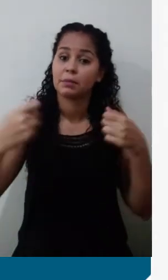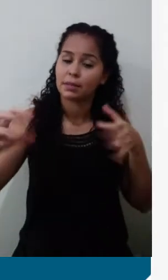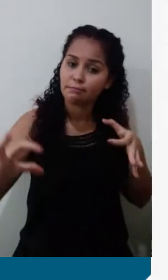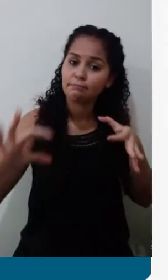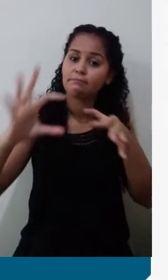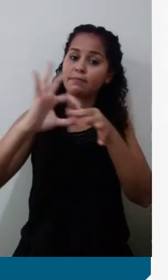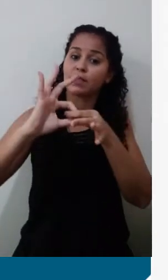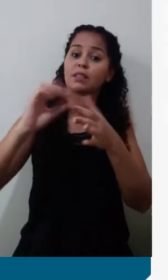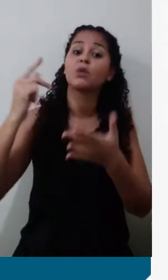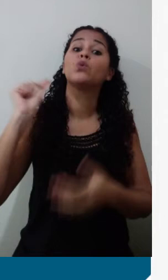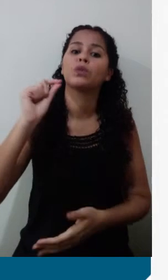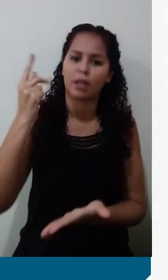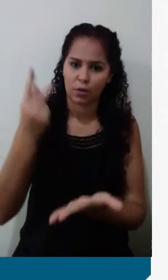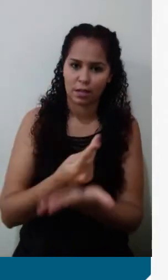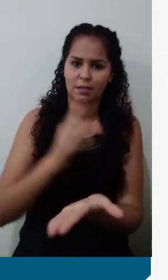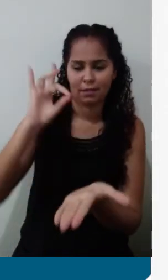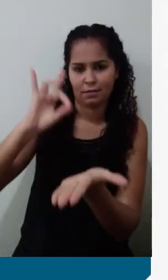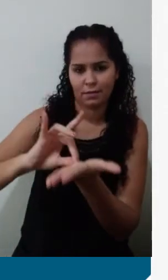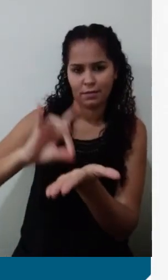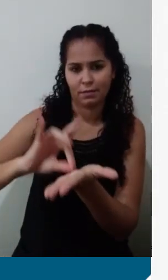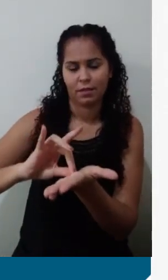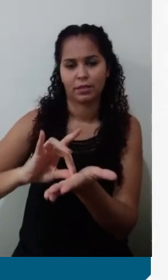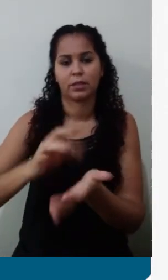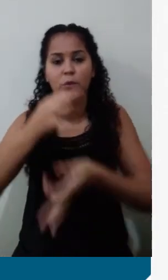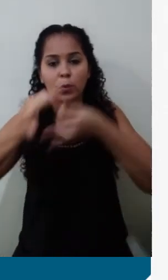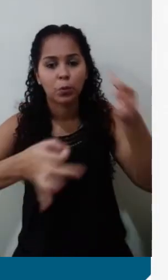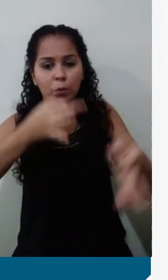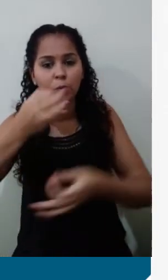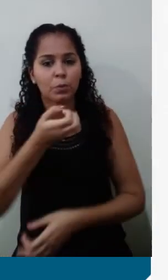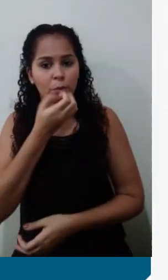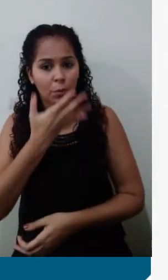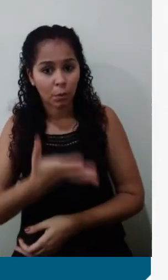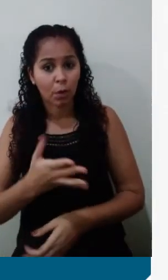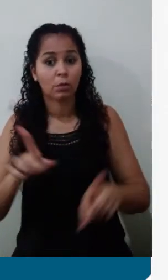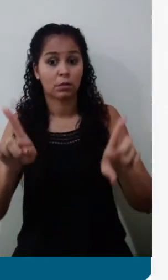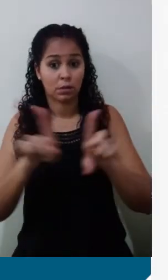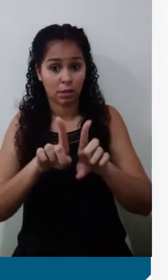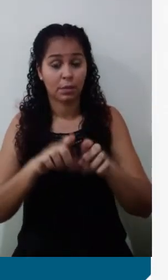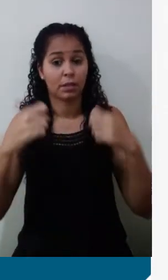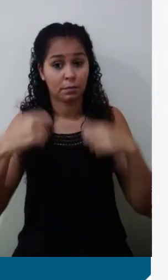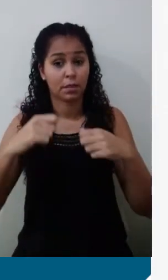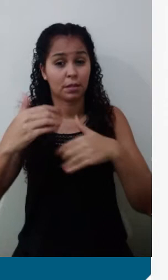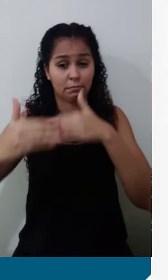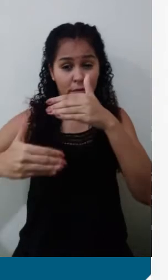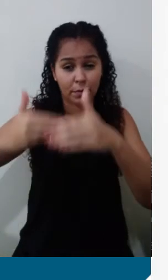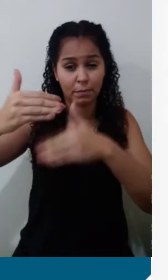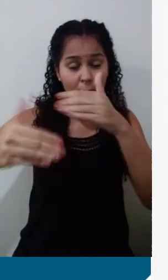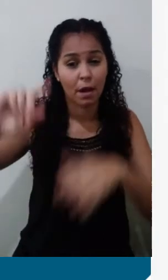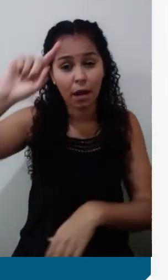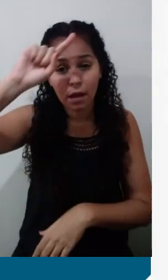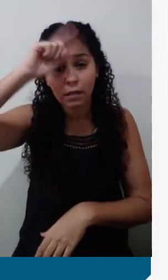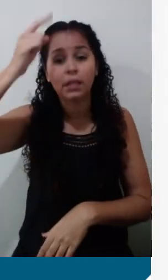vinculado à realidade. Então, além de uma boa argumentação, vocês precisam argumentar, construir